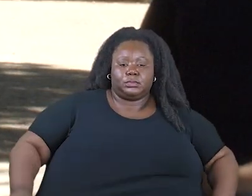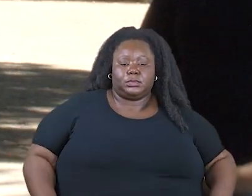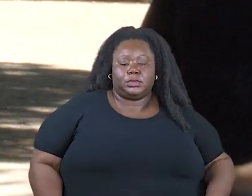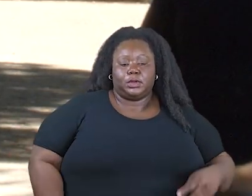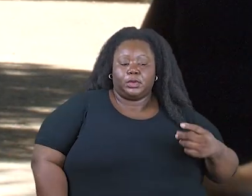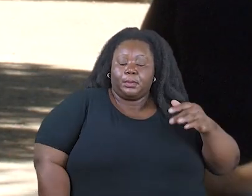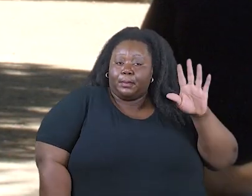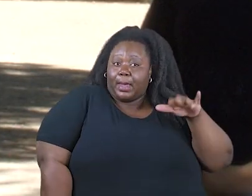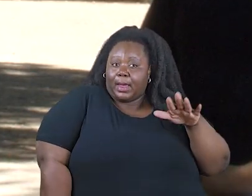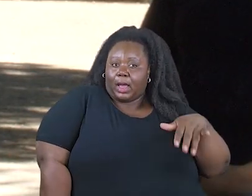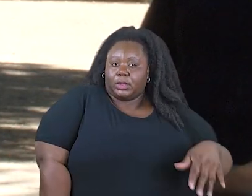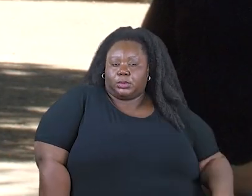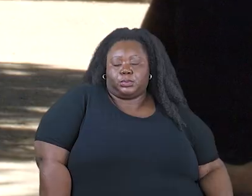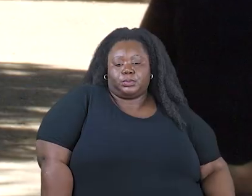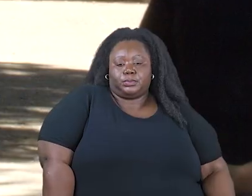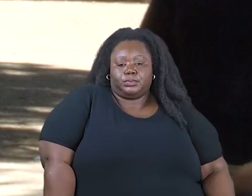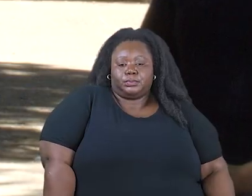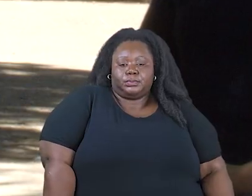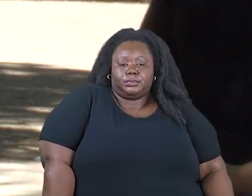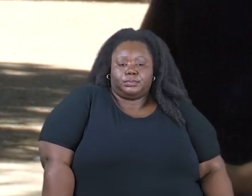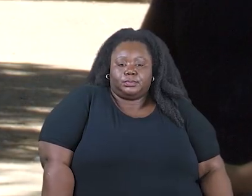que ele gastou de material.